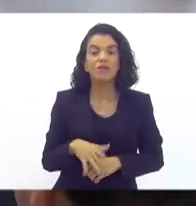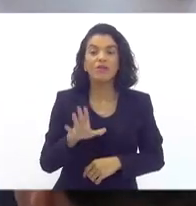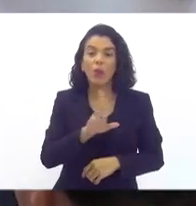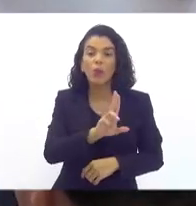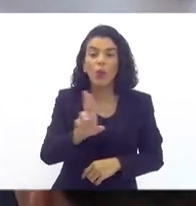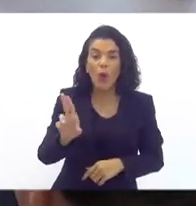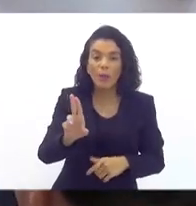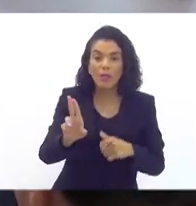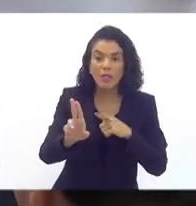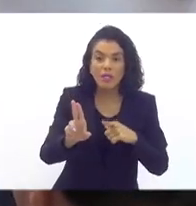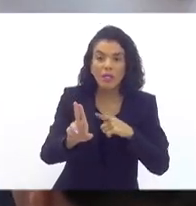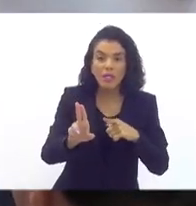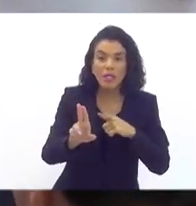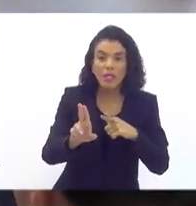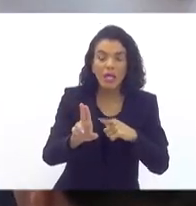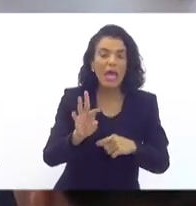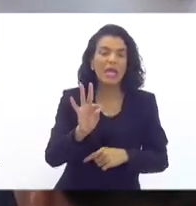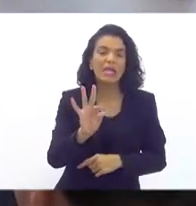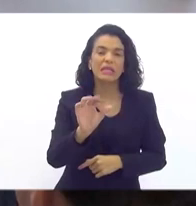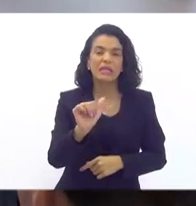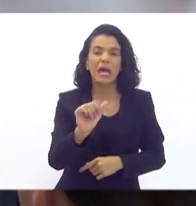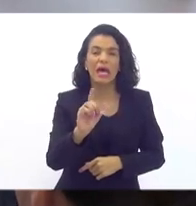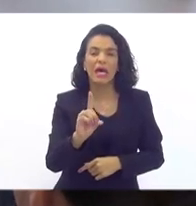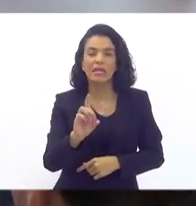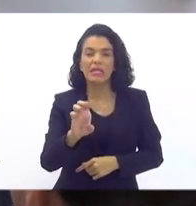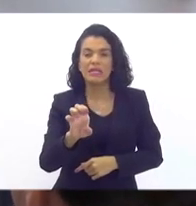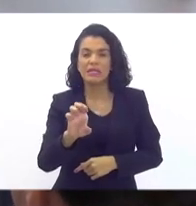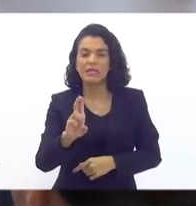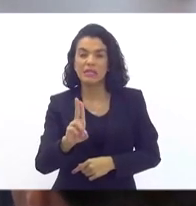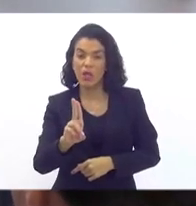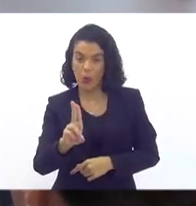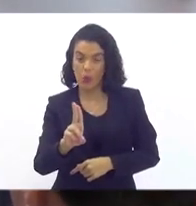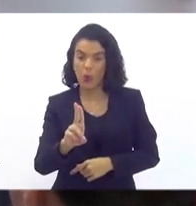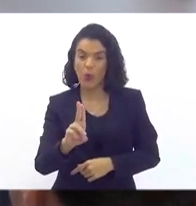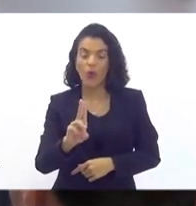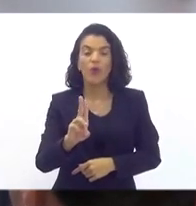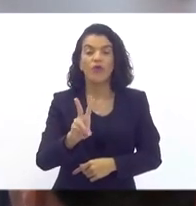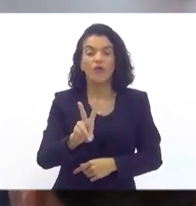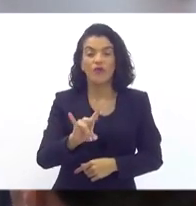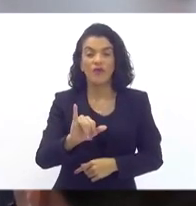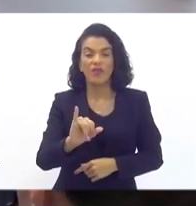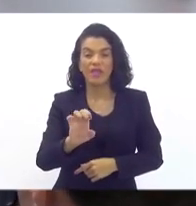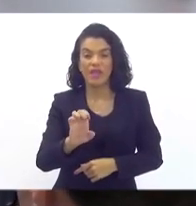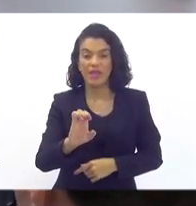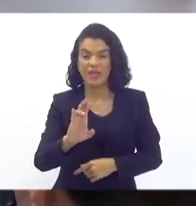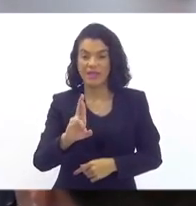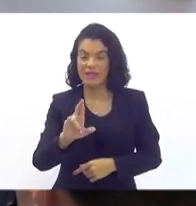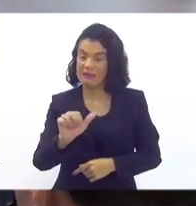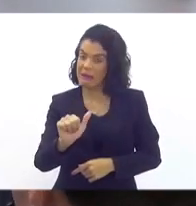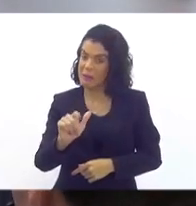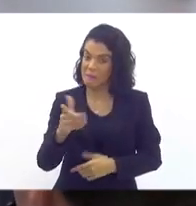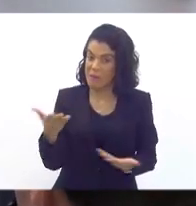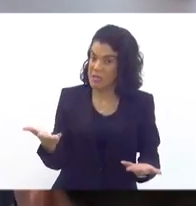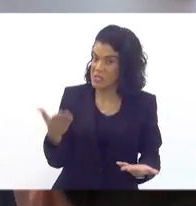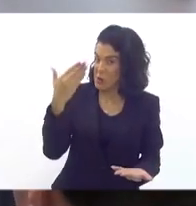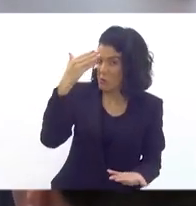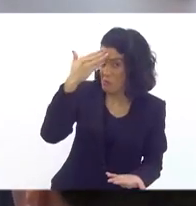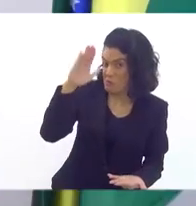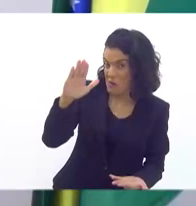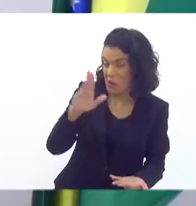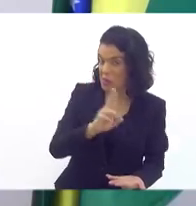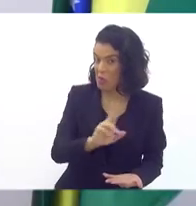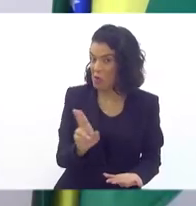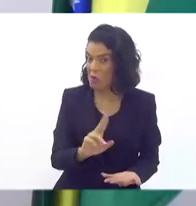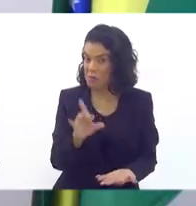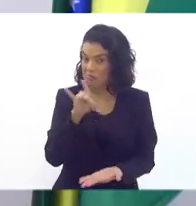a gente já bateu alguma coisa é o cunha é o nome artístico é Tadeu Vieira agora eu não sei é Talvez seja o nome de urna pra